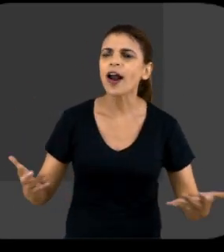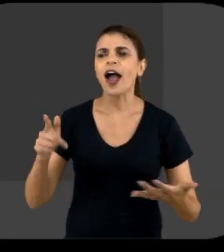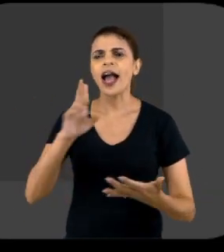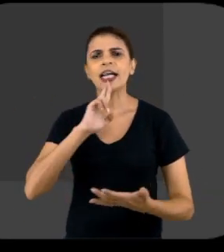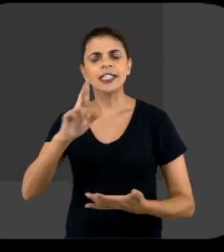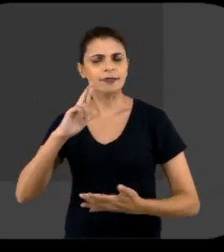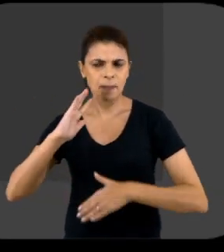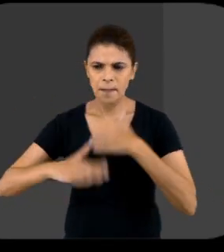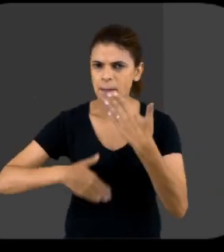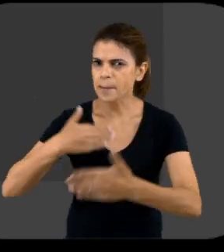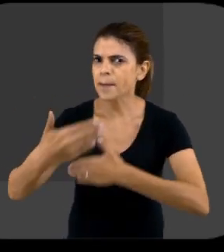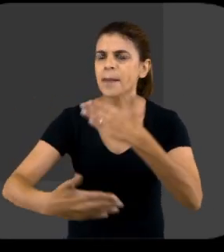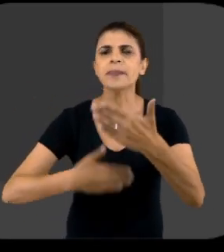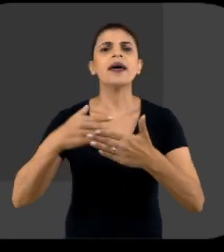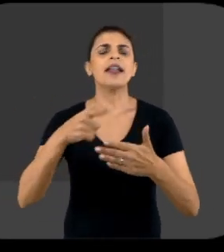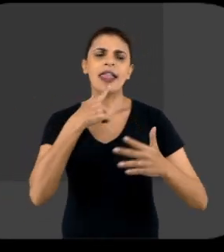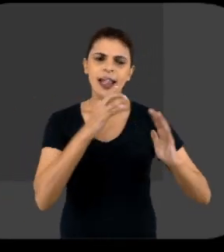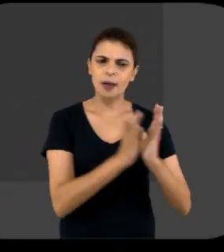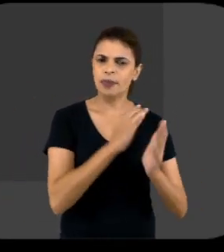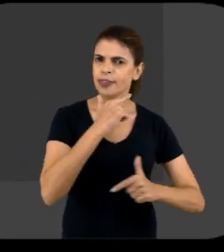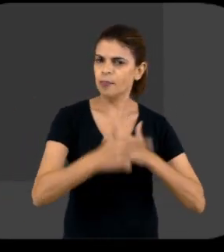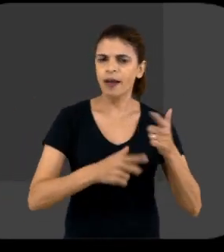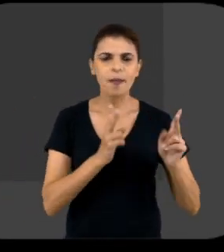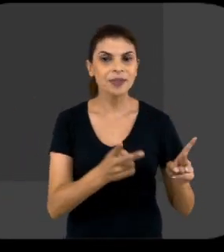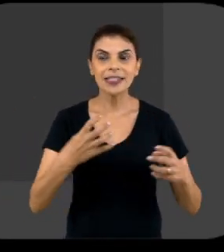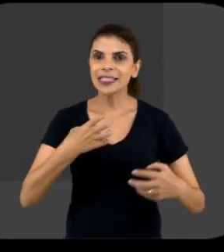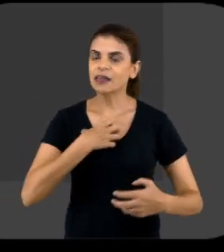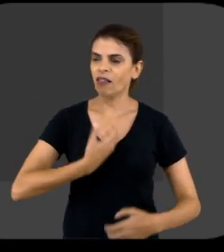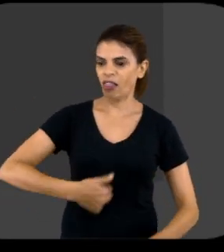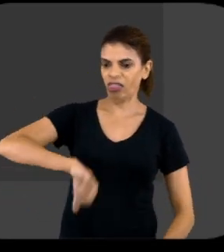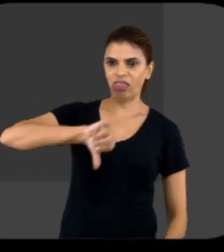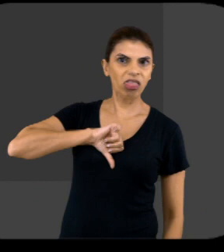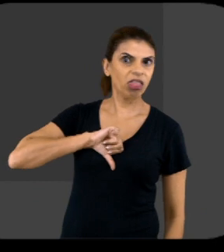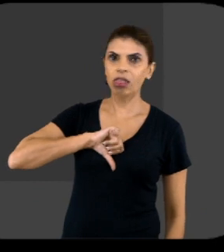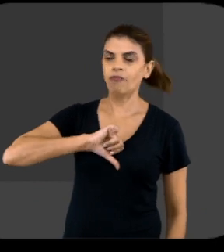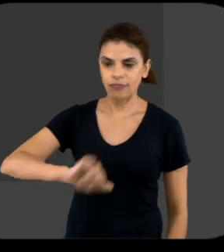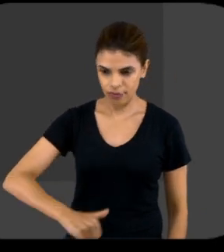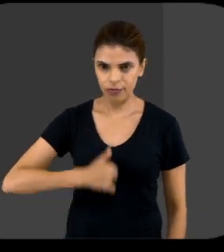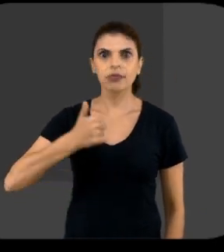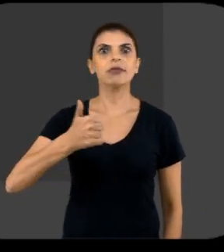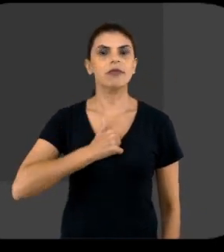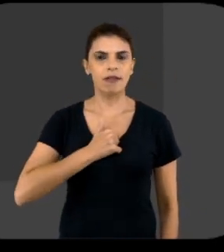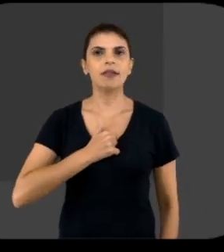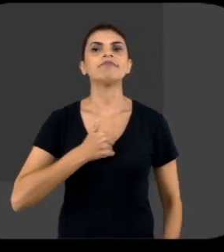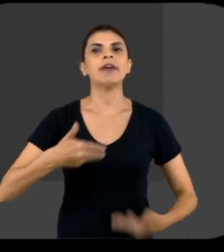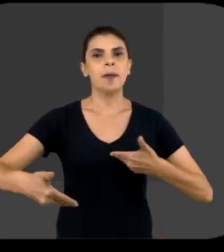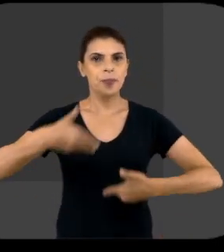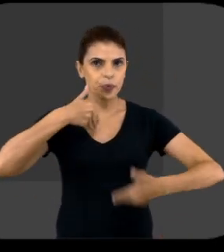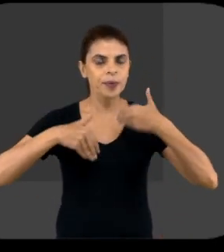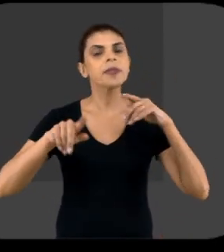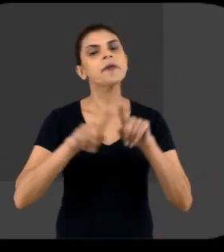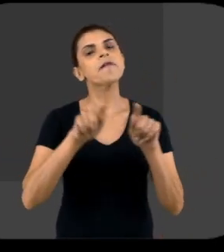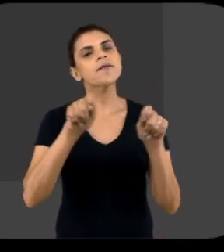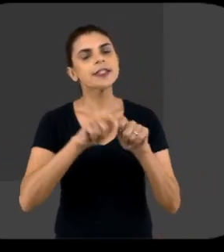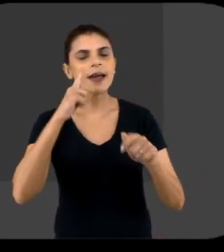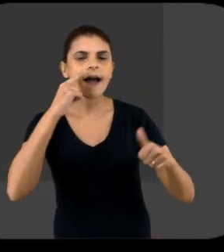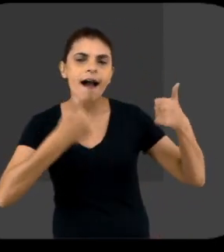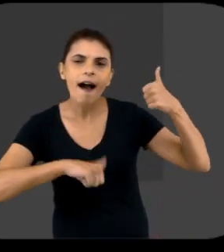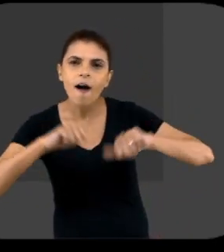comemorar todos os avanços para que a equipe se mantenha motivada, isso é muito importante, e